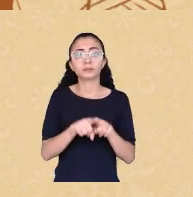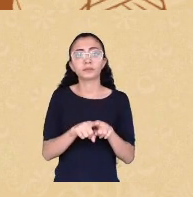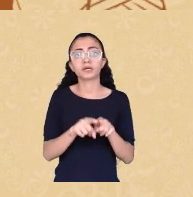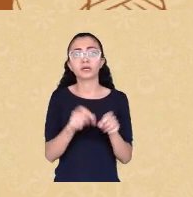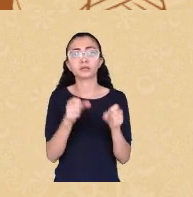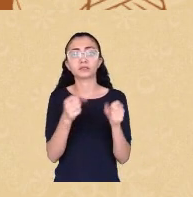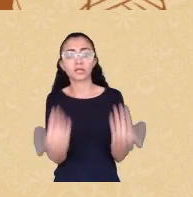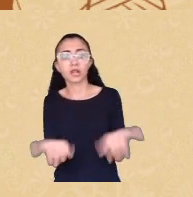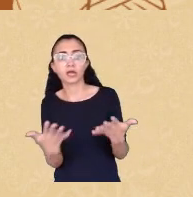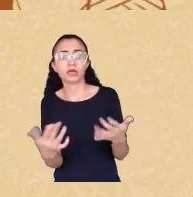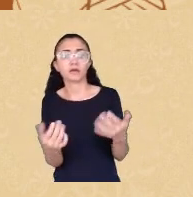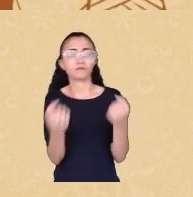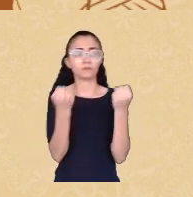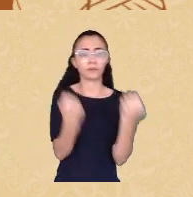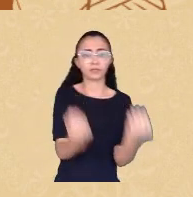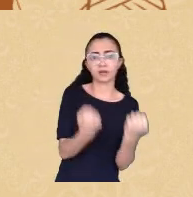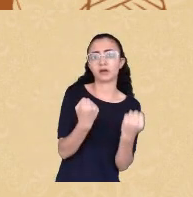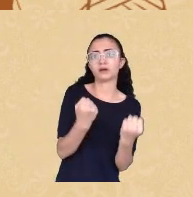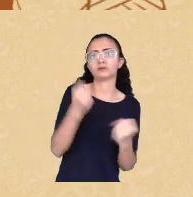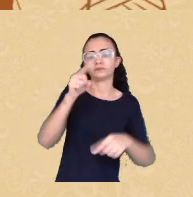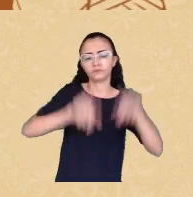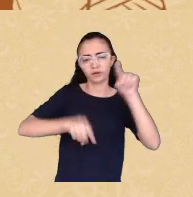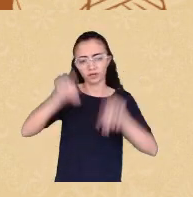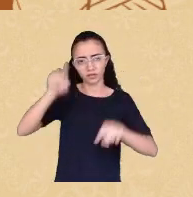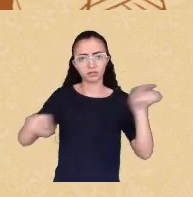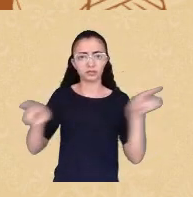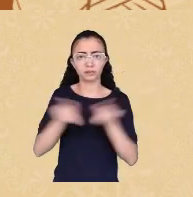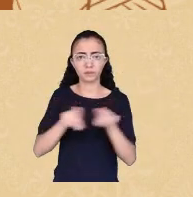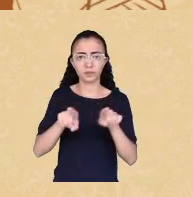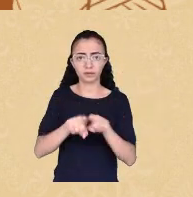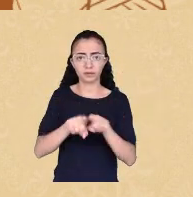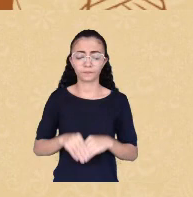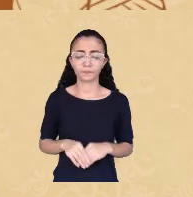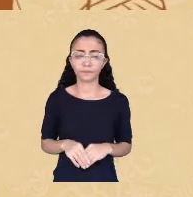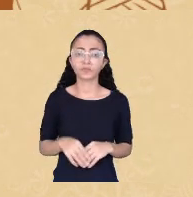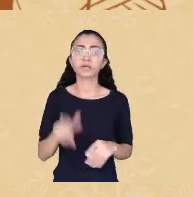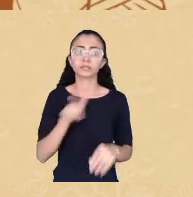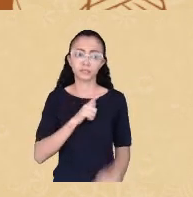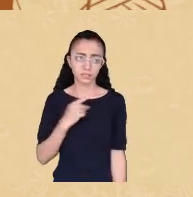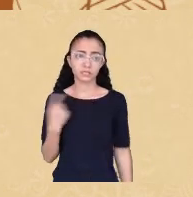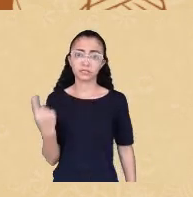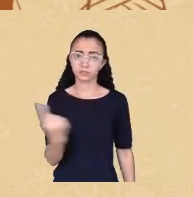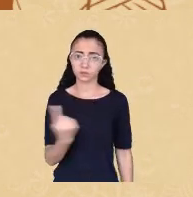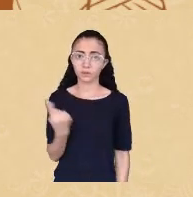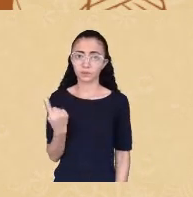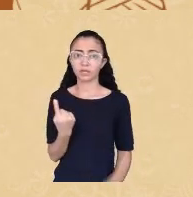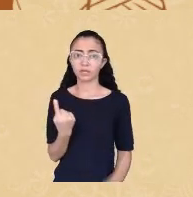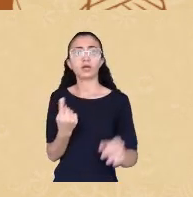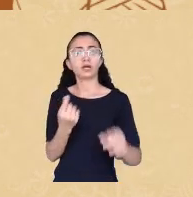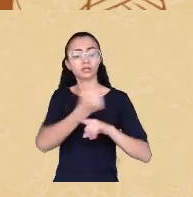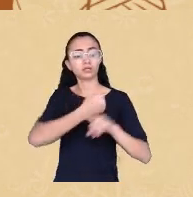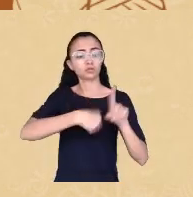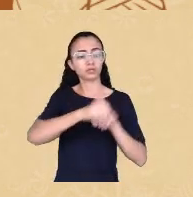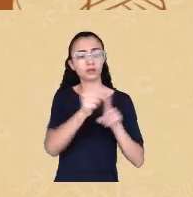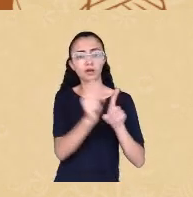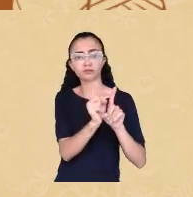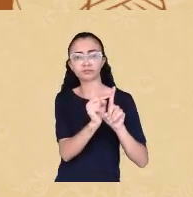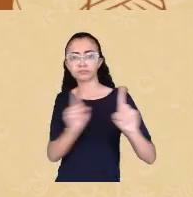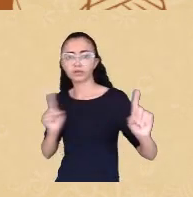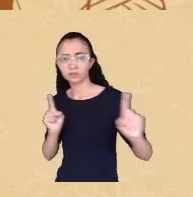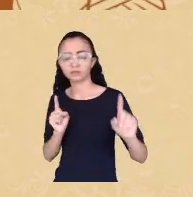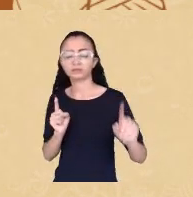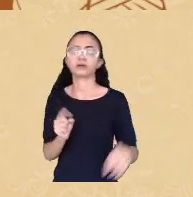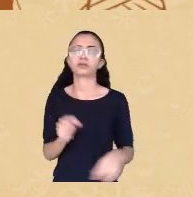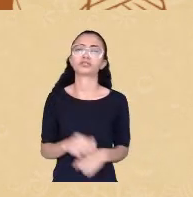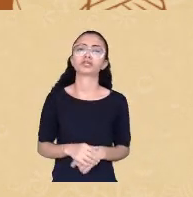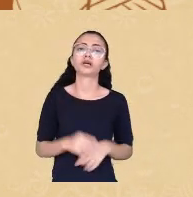identitário. Existe um isolamento social substancial, falta de apoio social, ali é falta de apoio